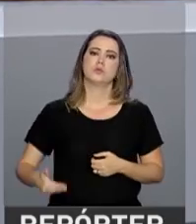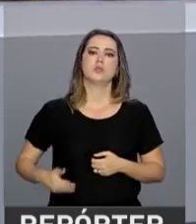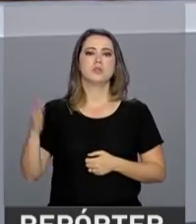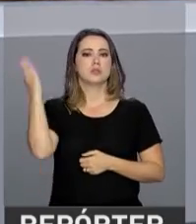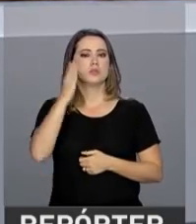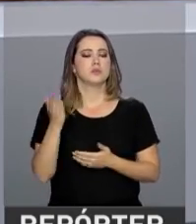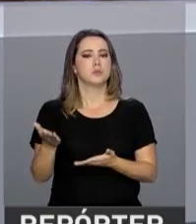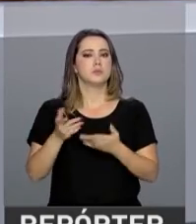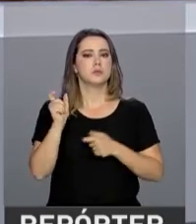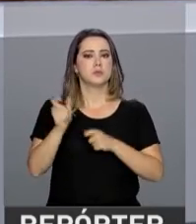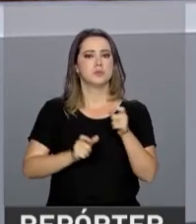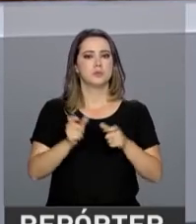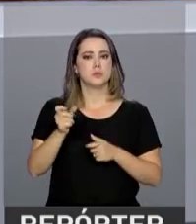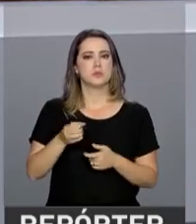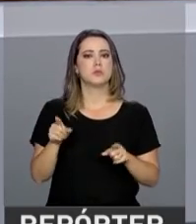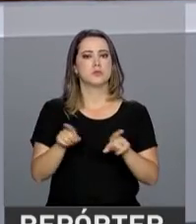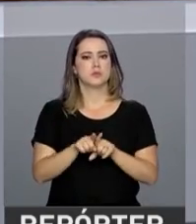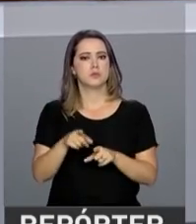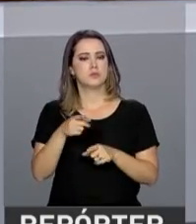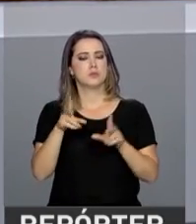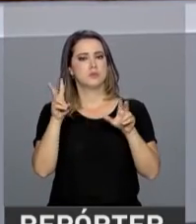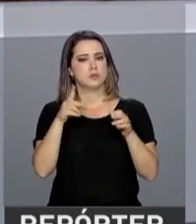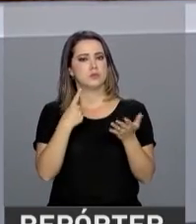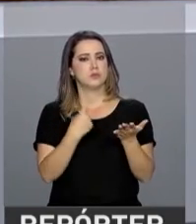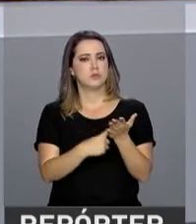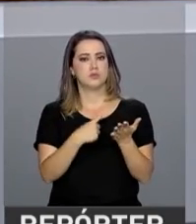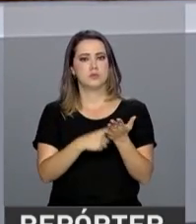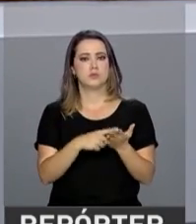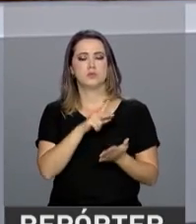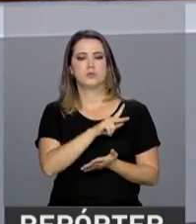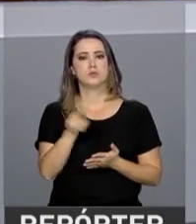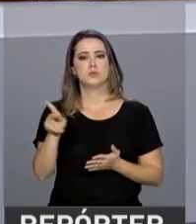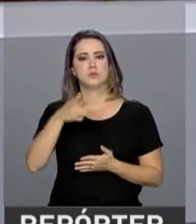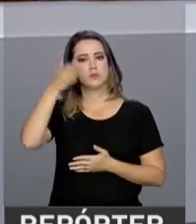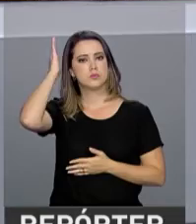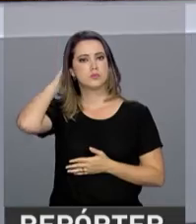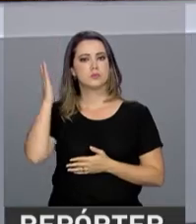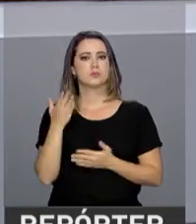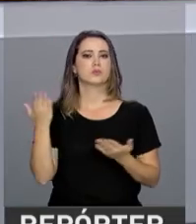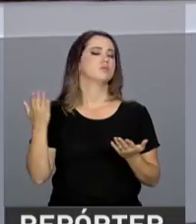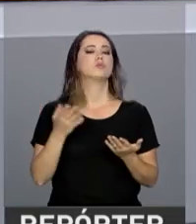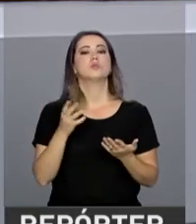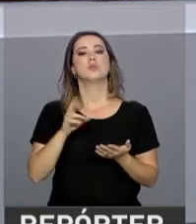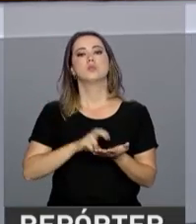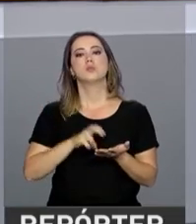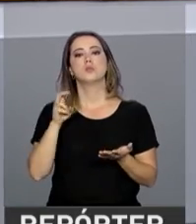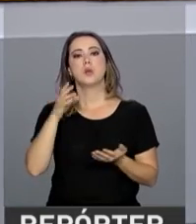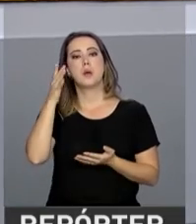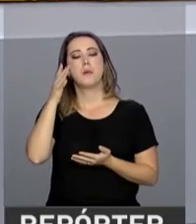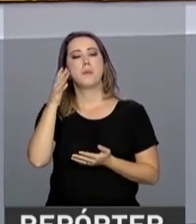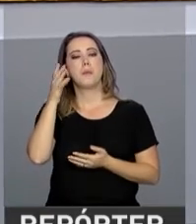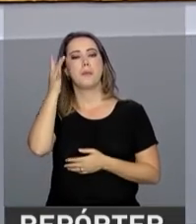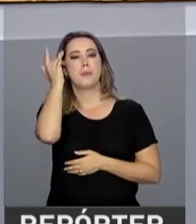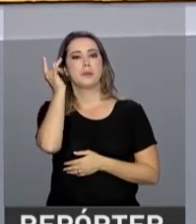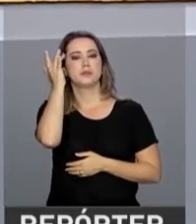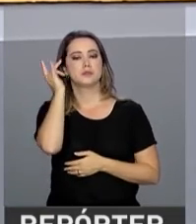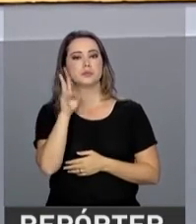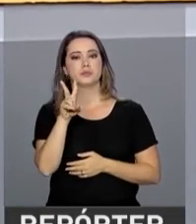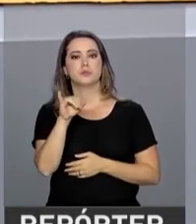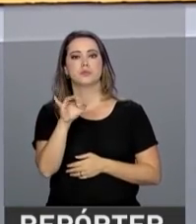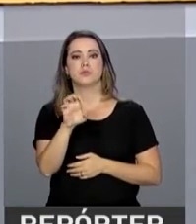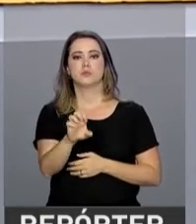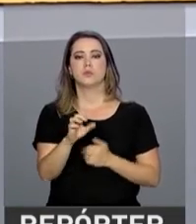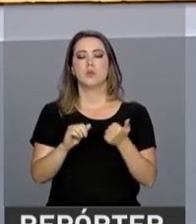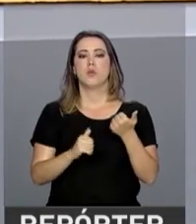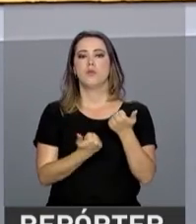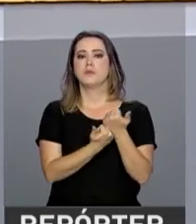em receber bem essas pessoas também foram temas tratados no encontro com o presidente michel temer amanhã o vice presidente norte americano